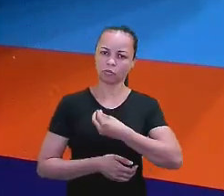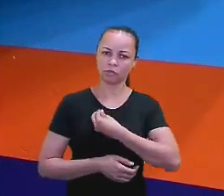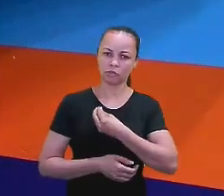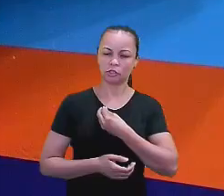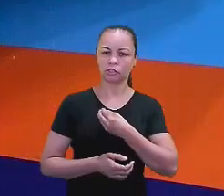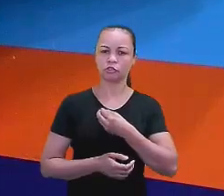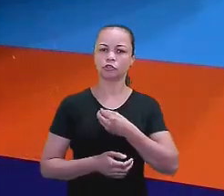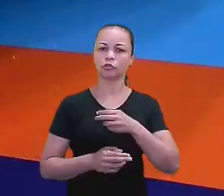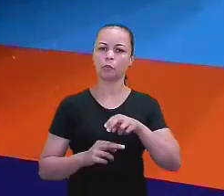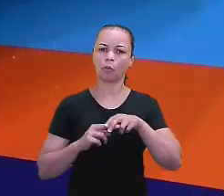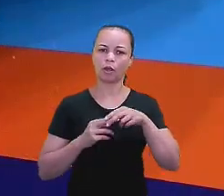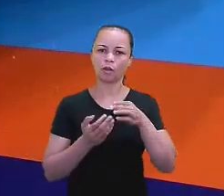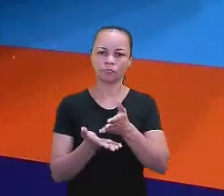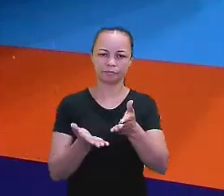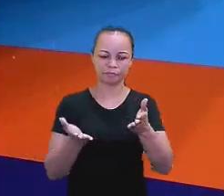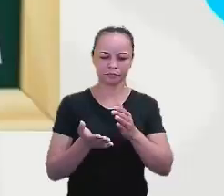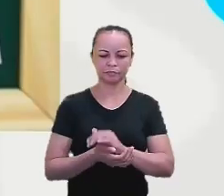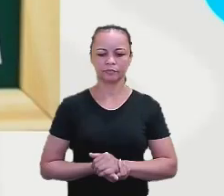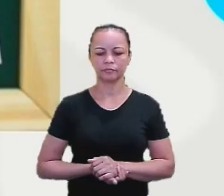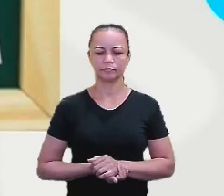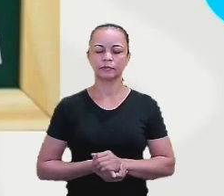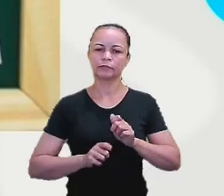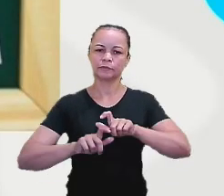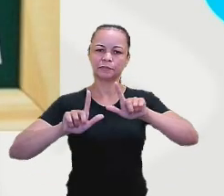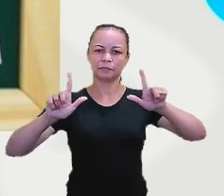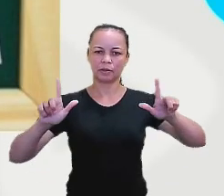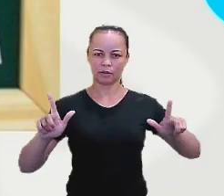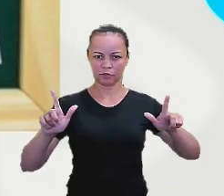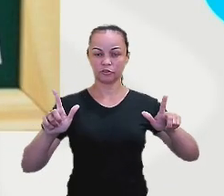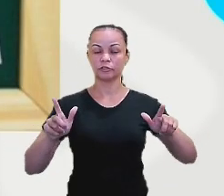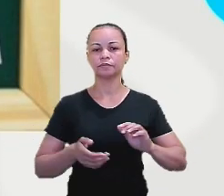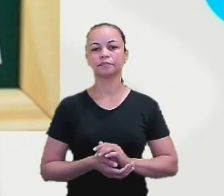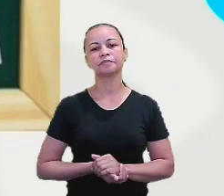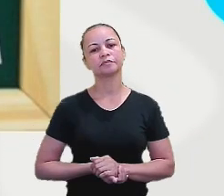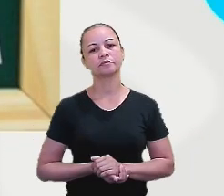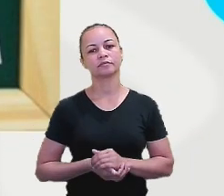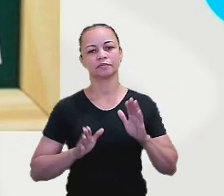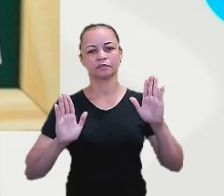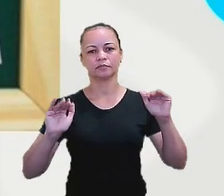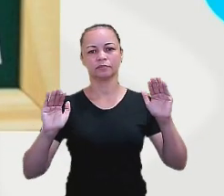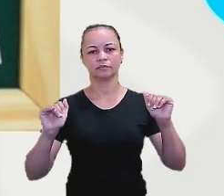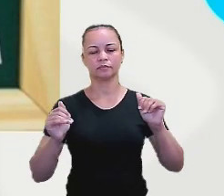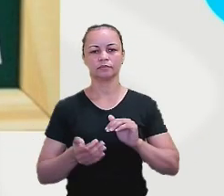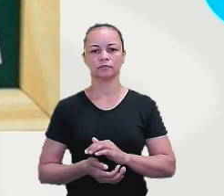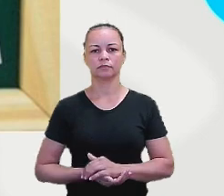Então, dito tudo isso, abre essa imagem aí, por favor, produção. Fui!